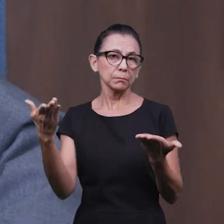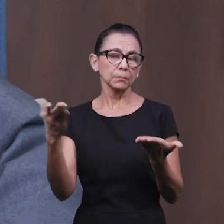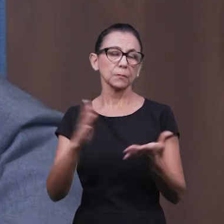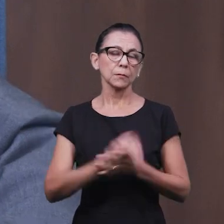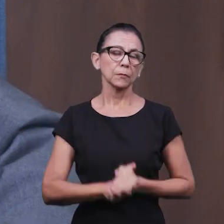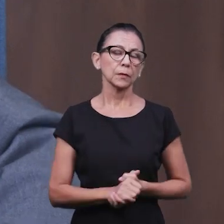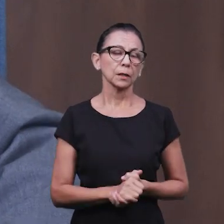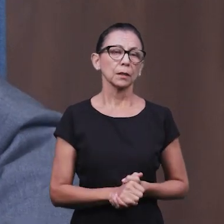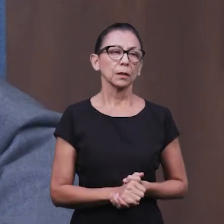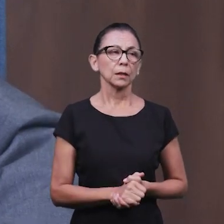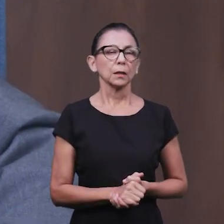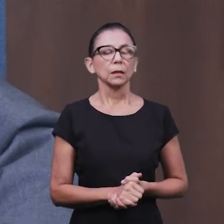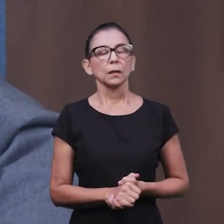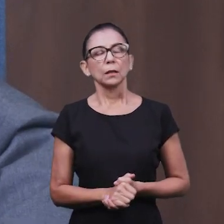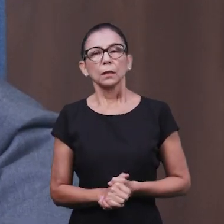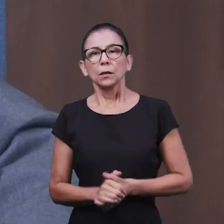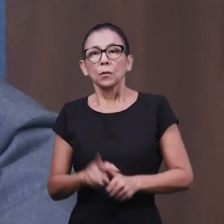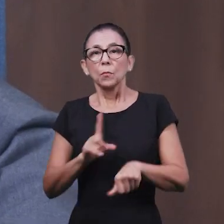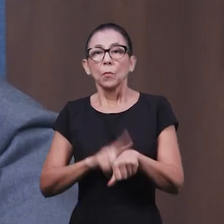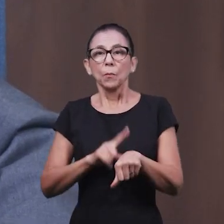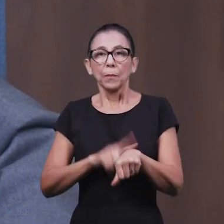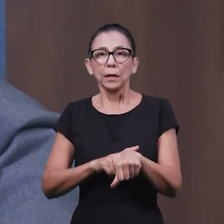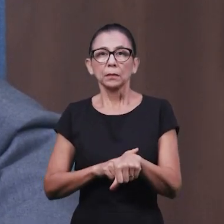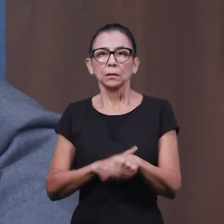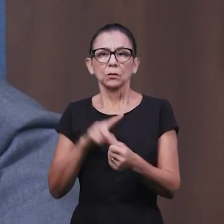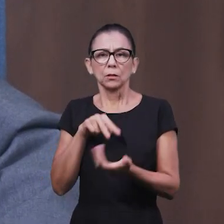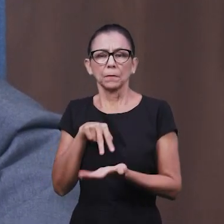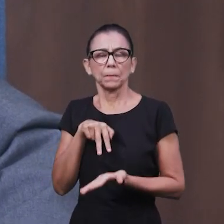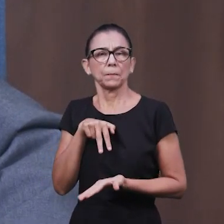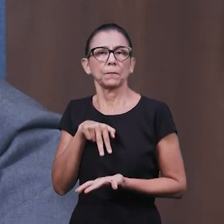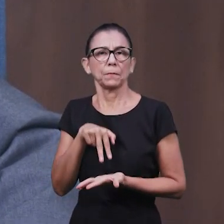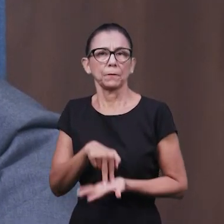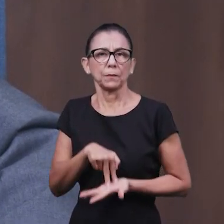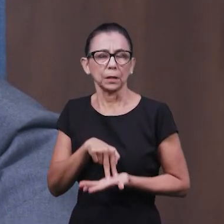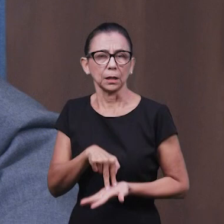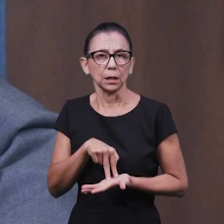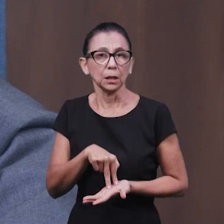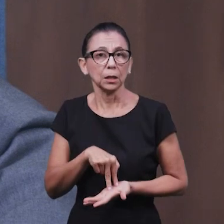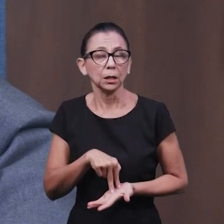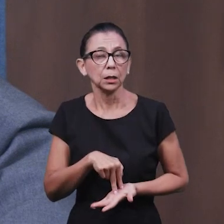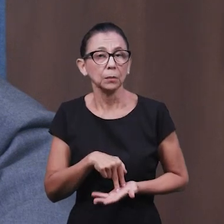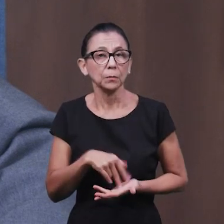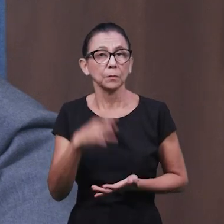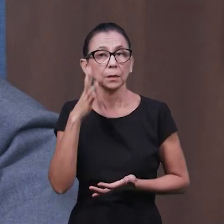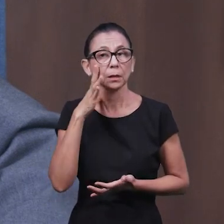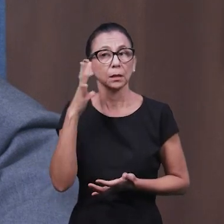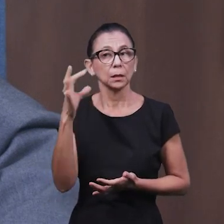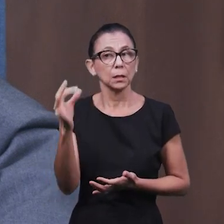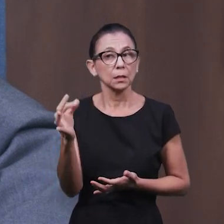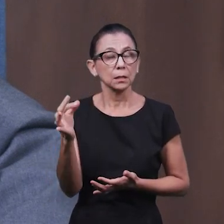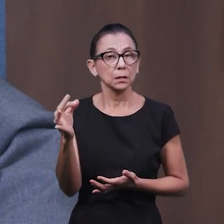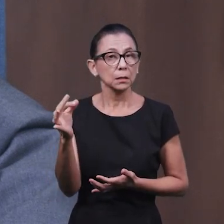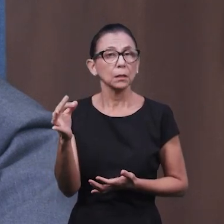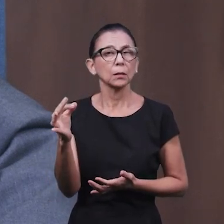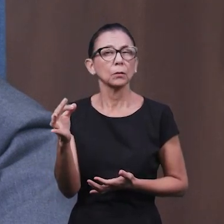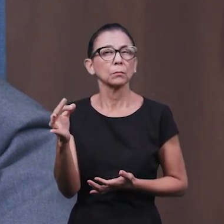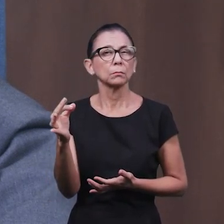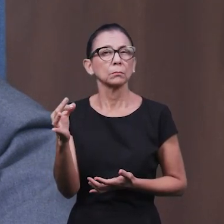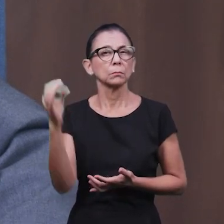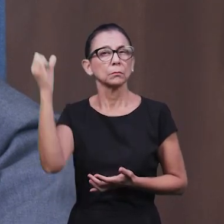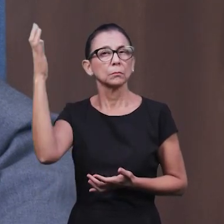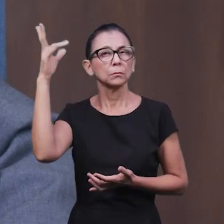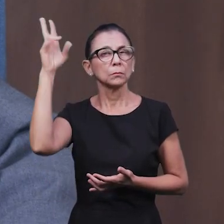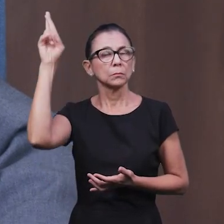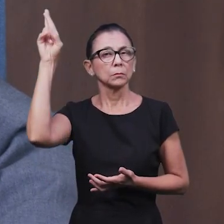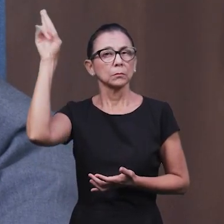é que de nós estarmos de pé esse momento, ouvindo a voz do Senhor, a voz do Espírito